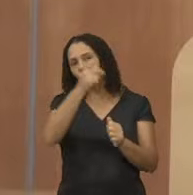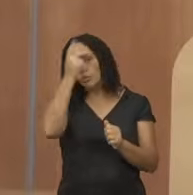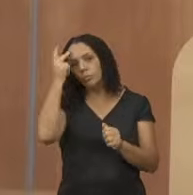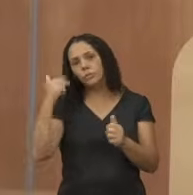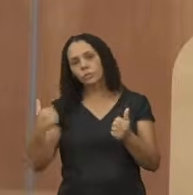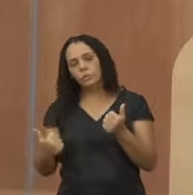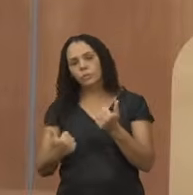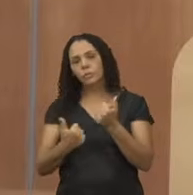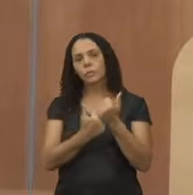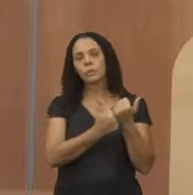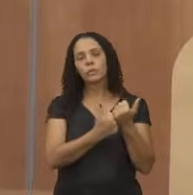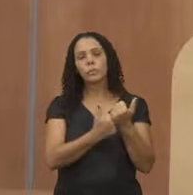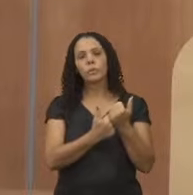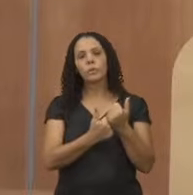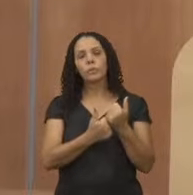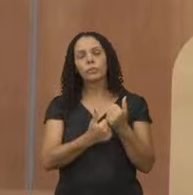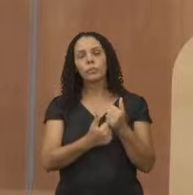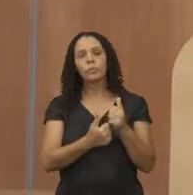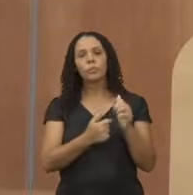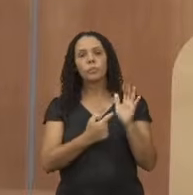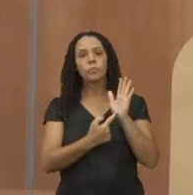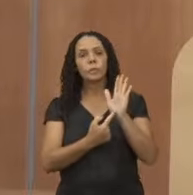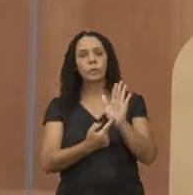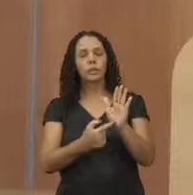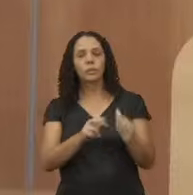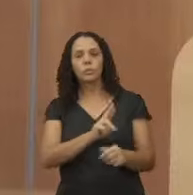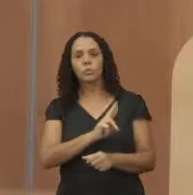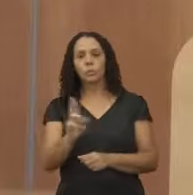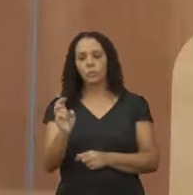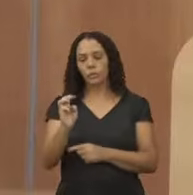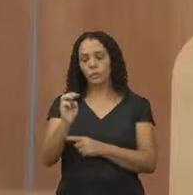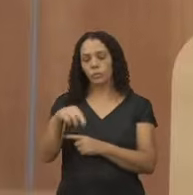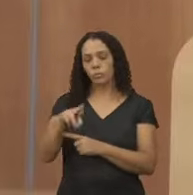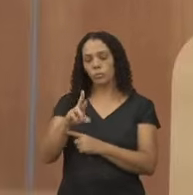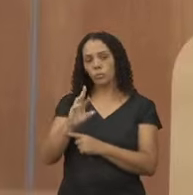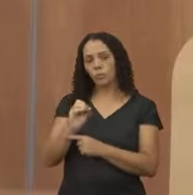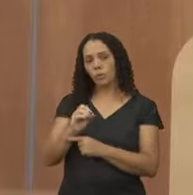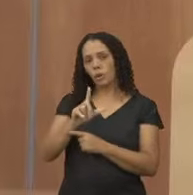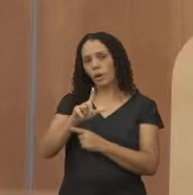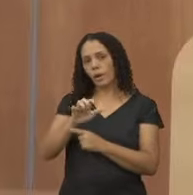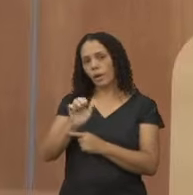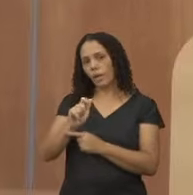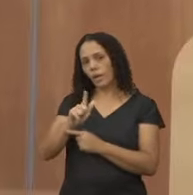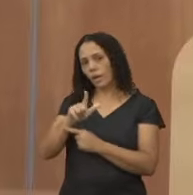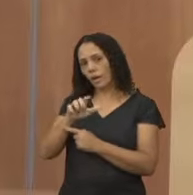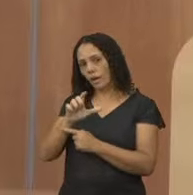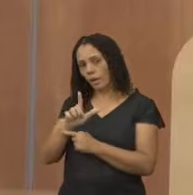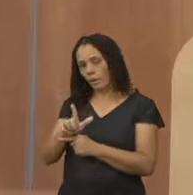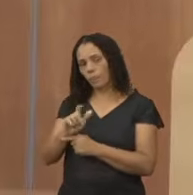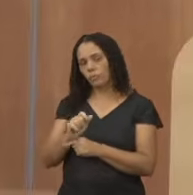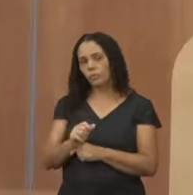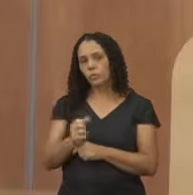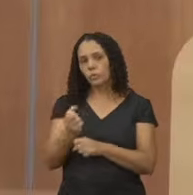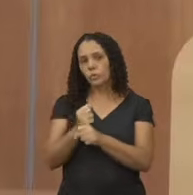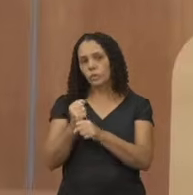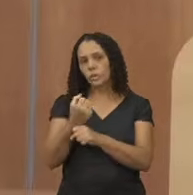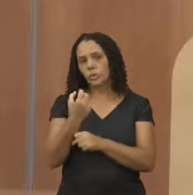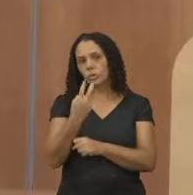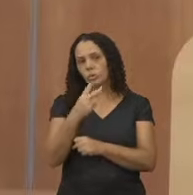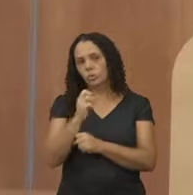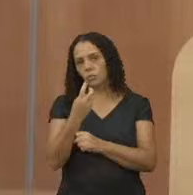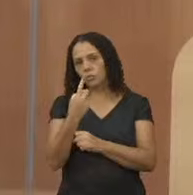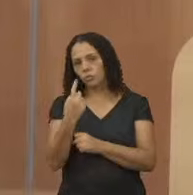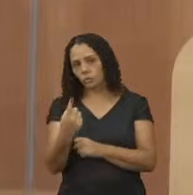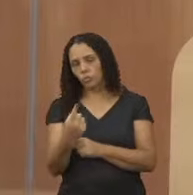fala, foi sugerido o nome Muro Legal. Em 2021, para que vocês tenham conhecimento,